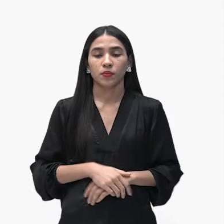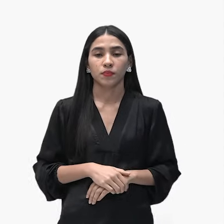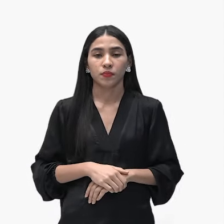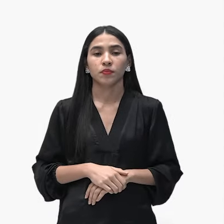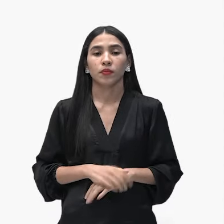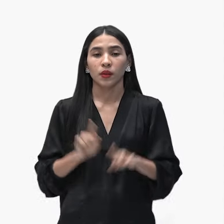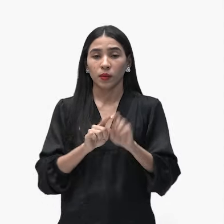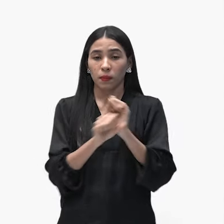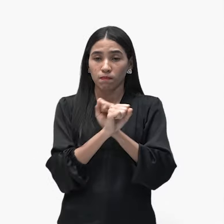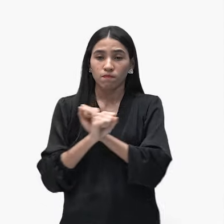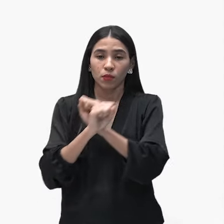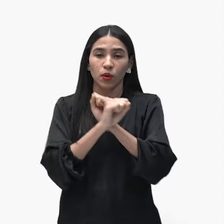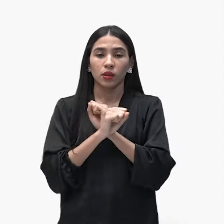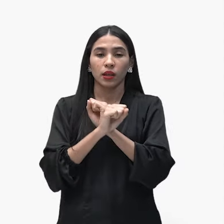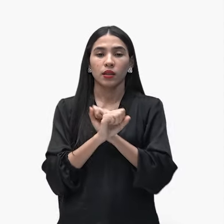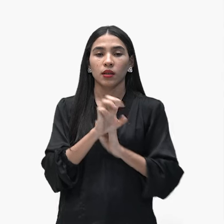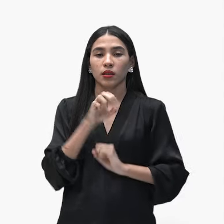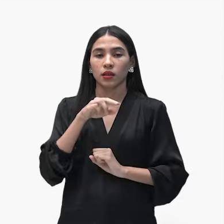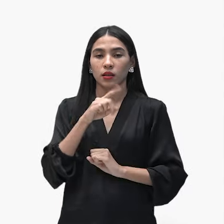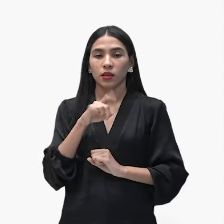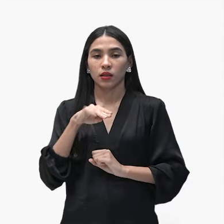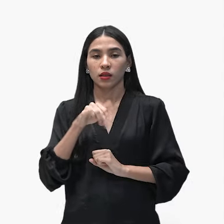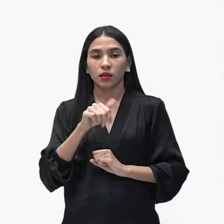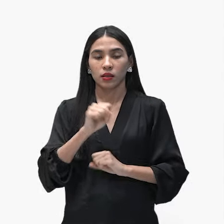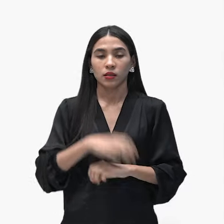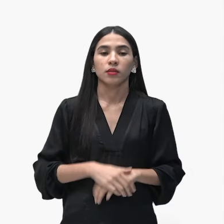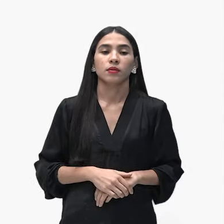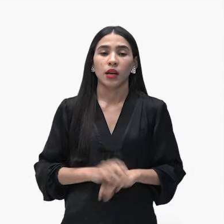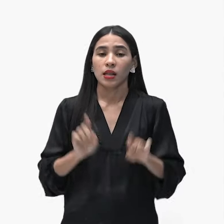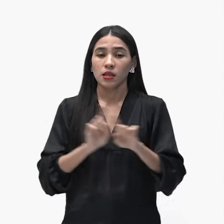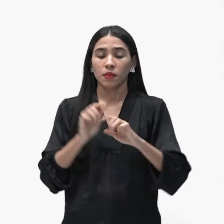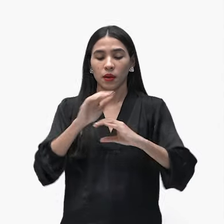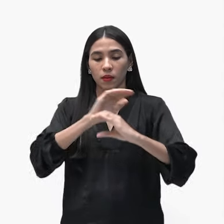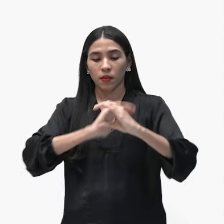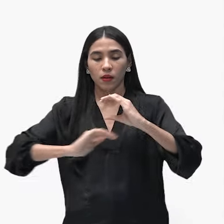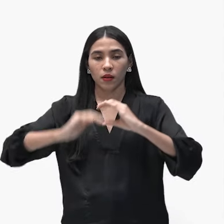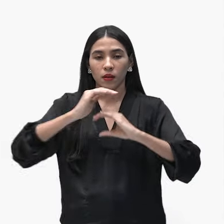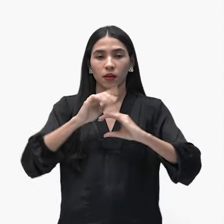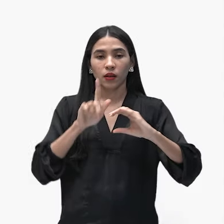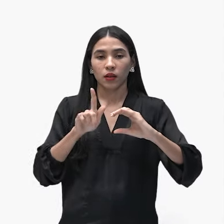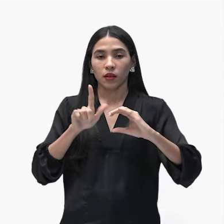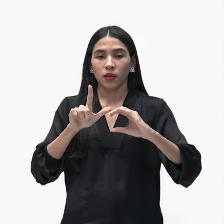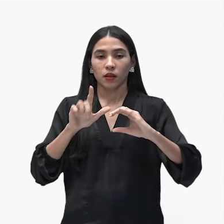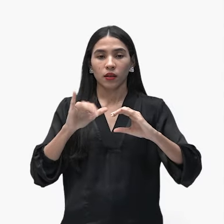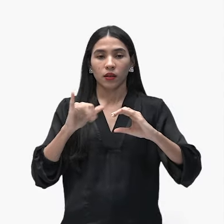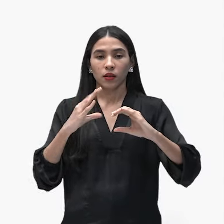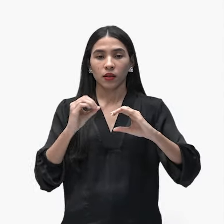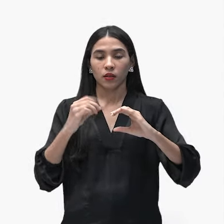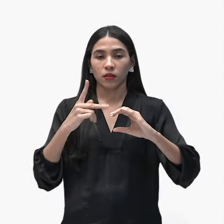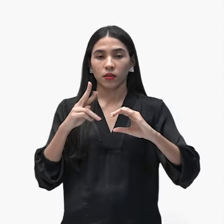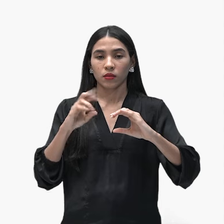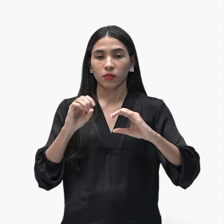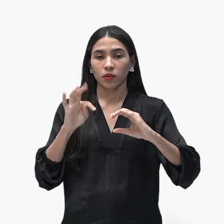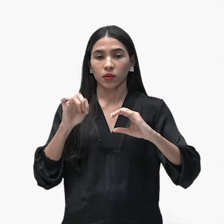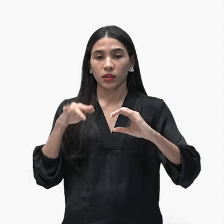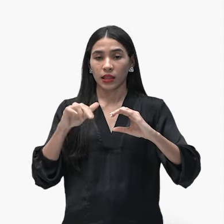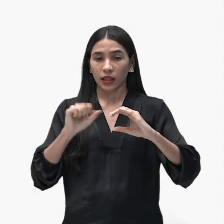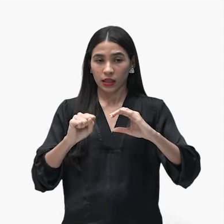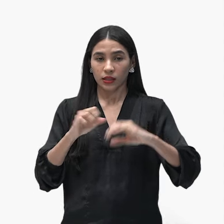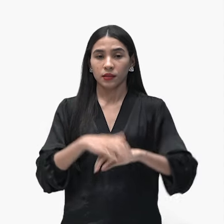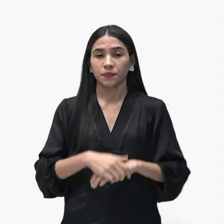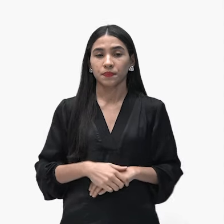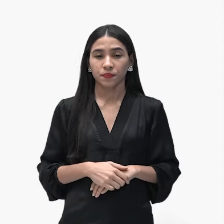protege ali da digestão por enzimas. E o envelope de glicoproteínas, que é o revestimento formado por lipídios